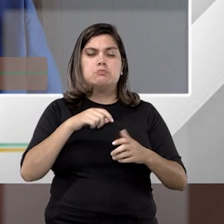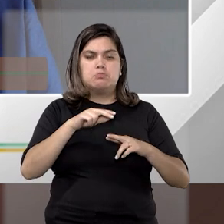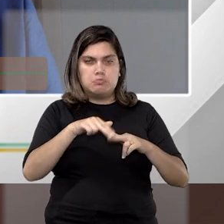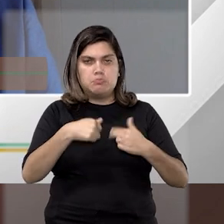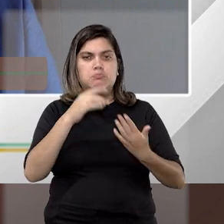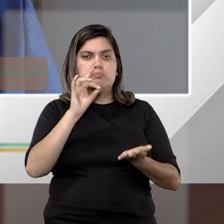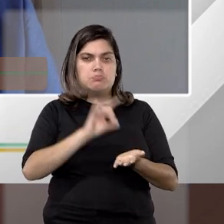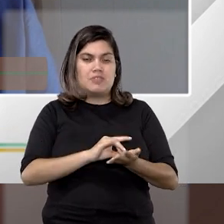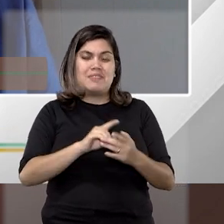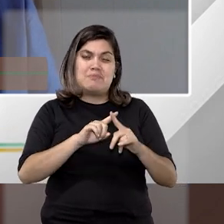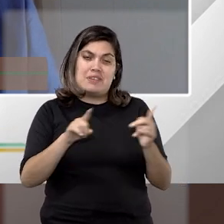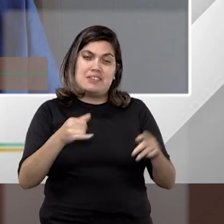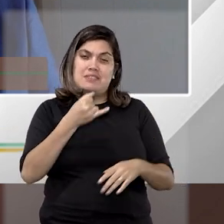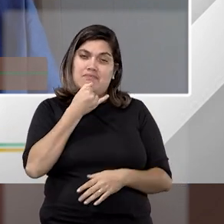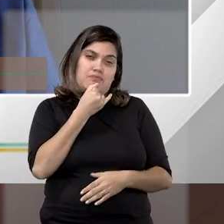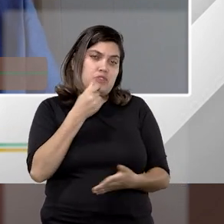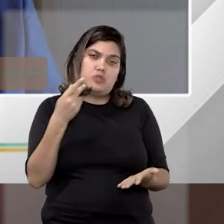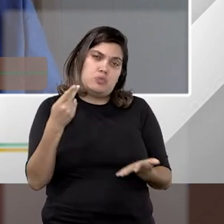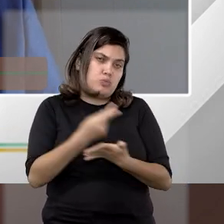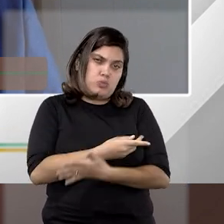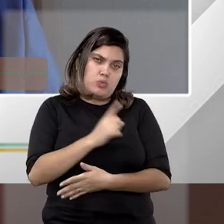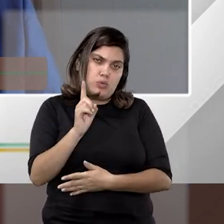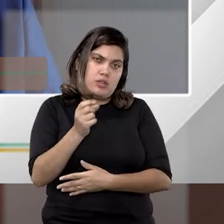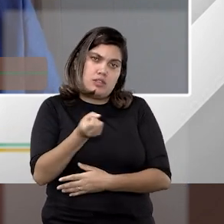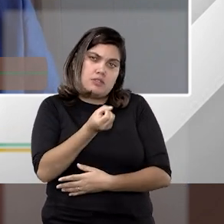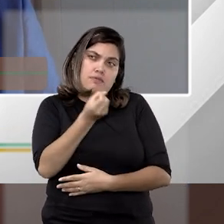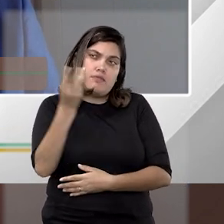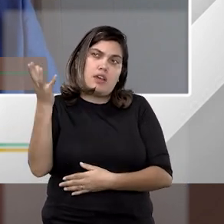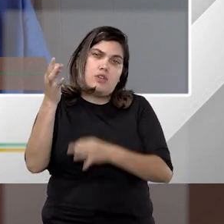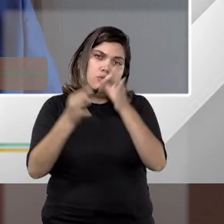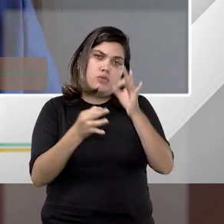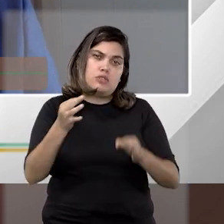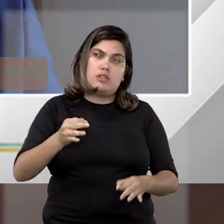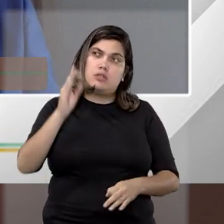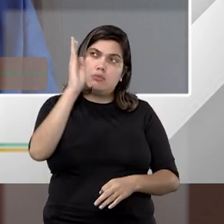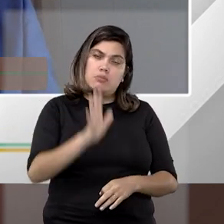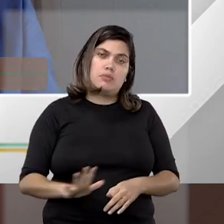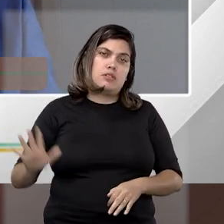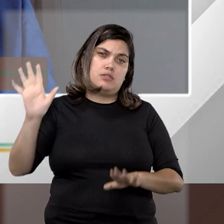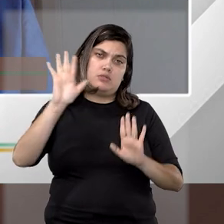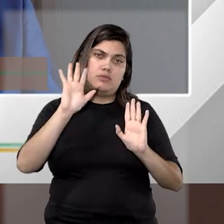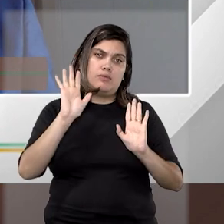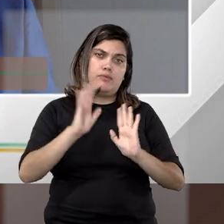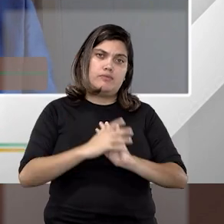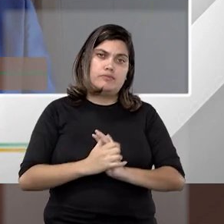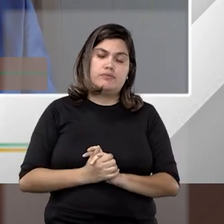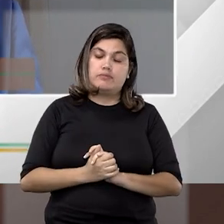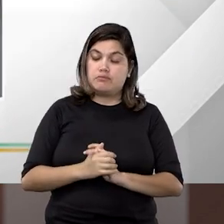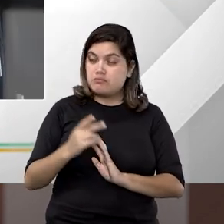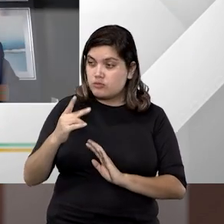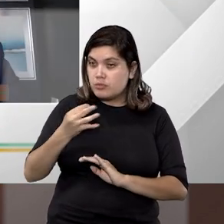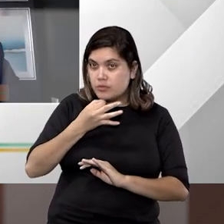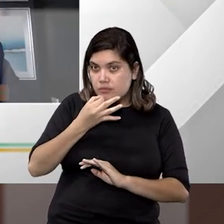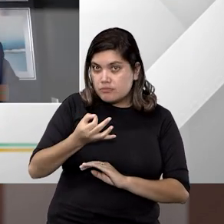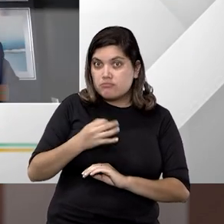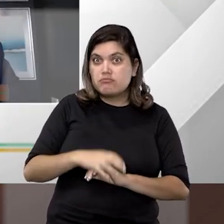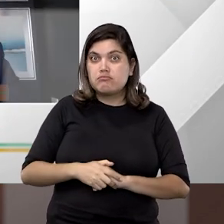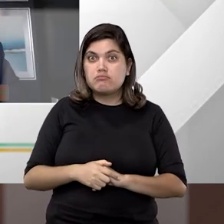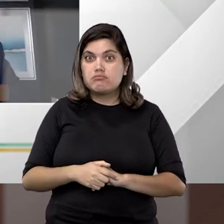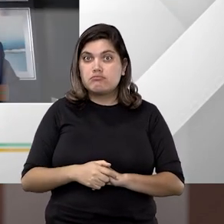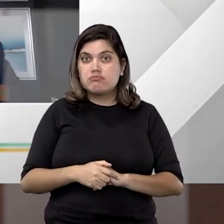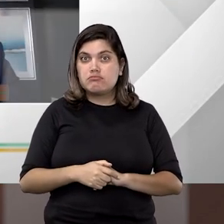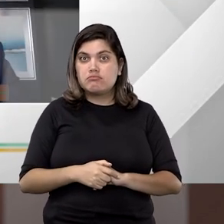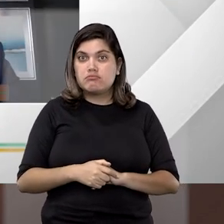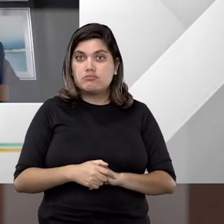Mas infelizmente isso é um Elf ocorre em muitas comarcas pelo Brasil afora Oi e para o Senhor